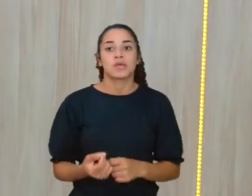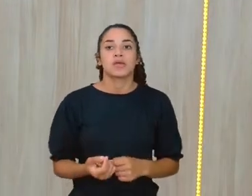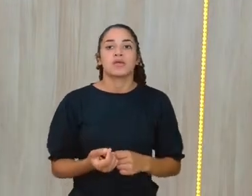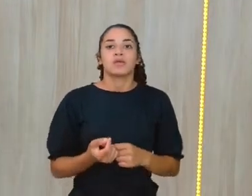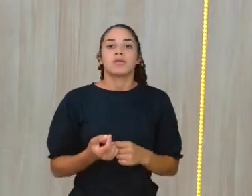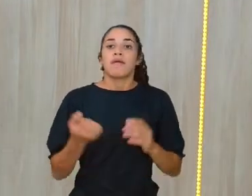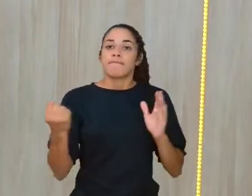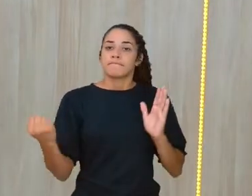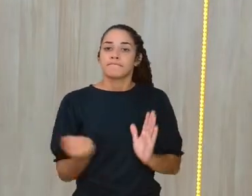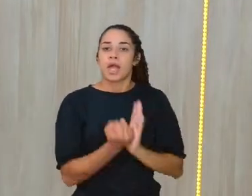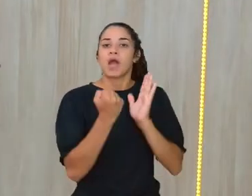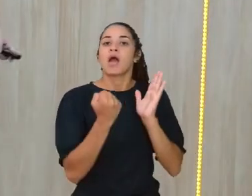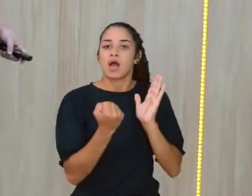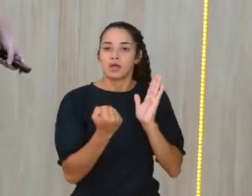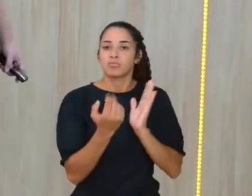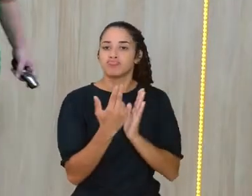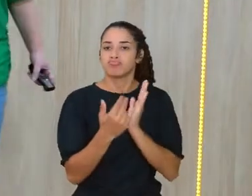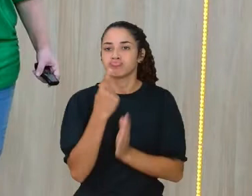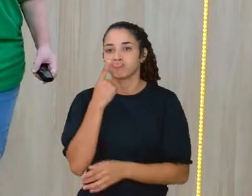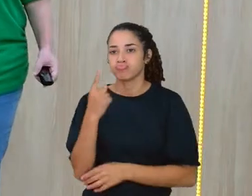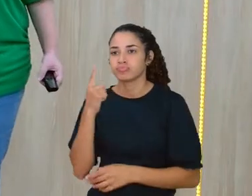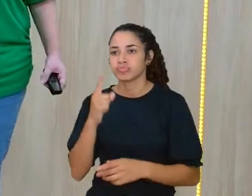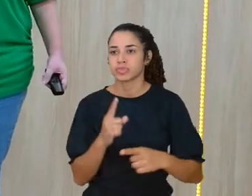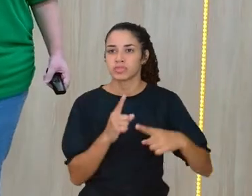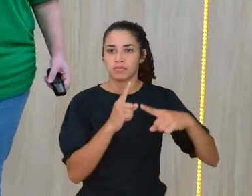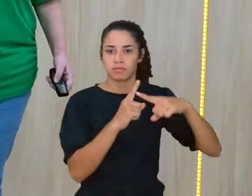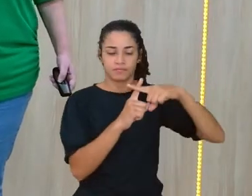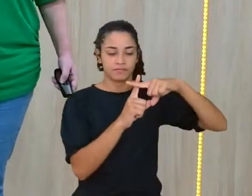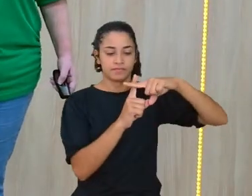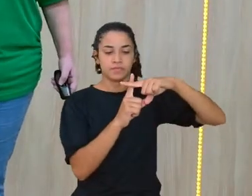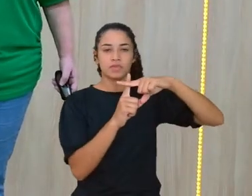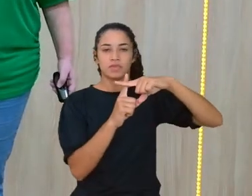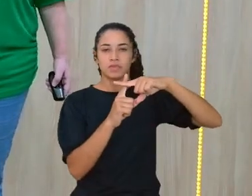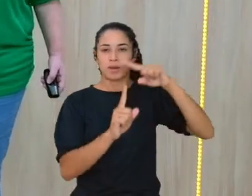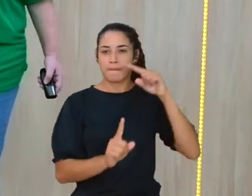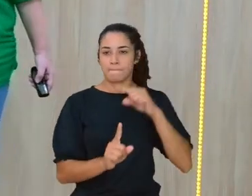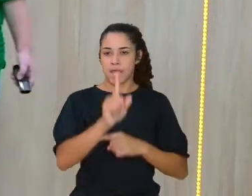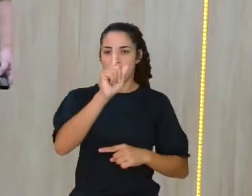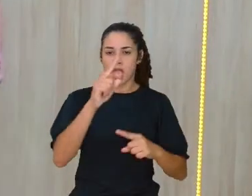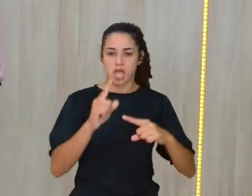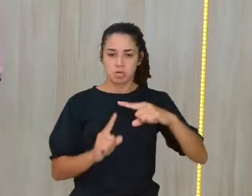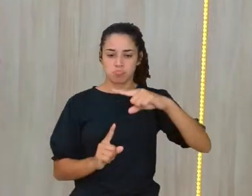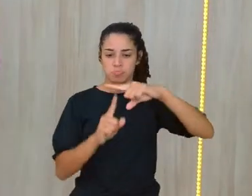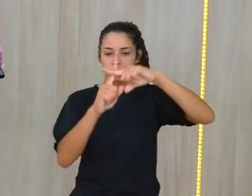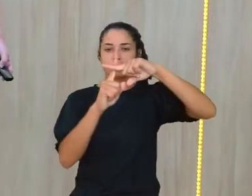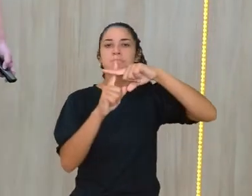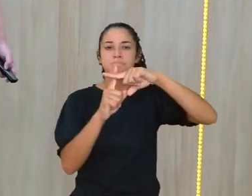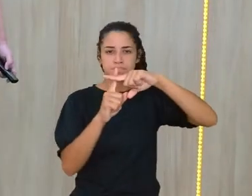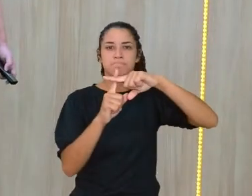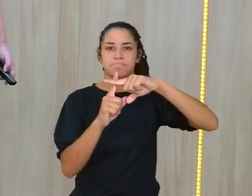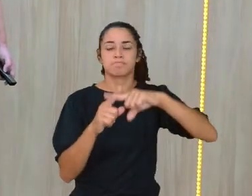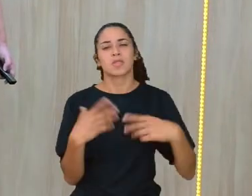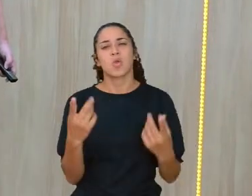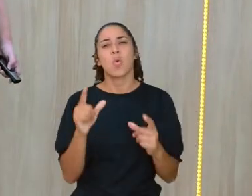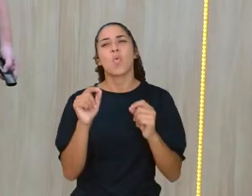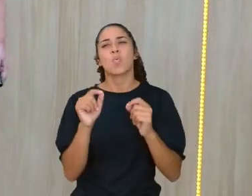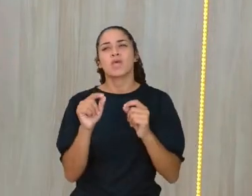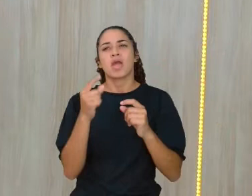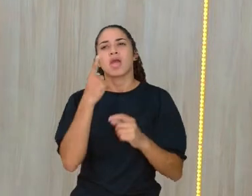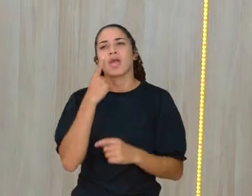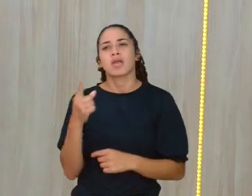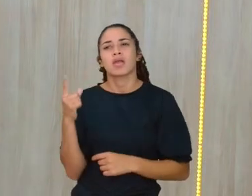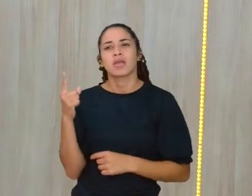símbolo que as retas estão se cruzando perpendicularmente, tá? O que é